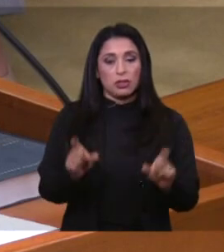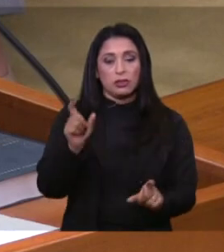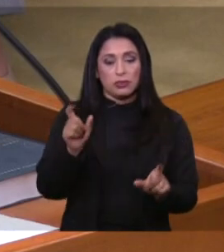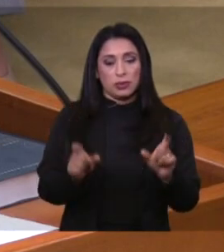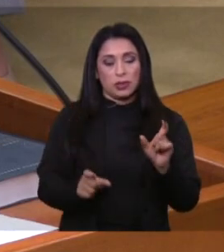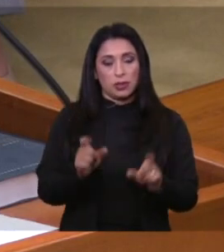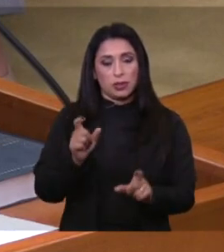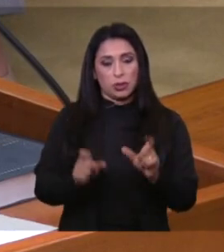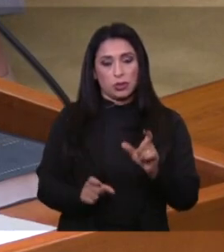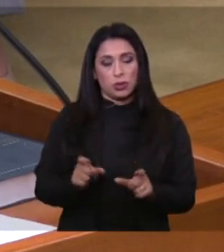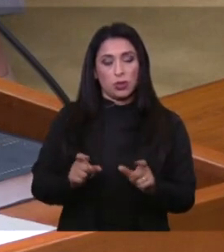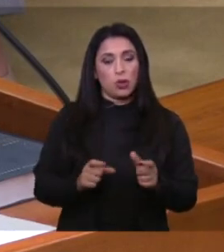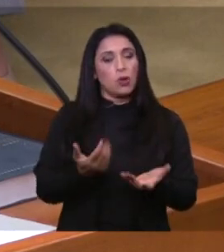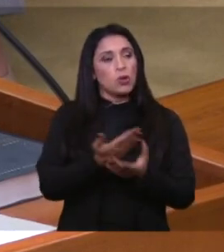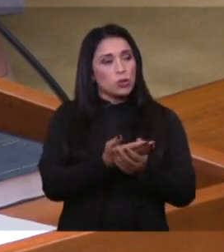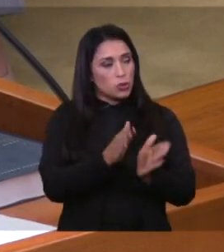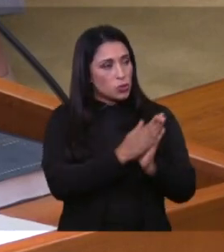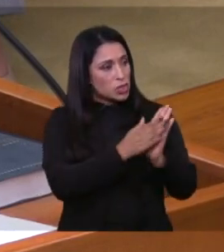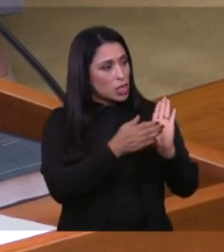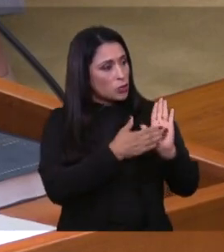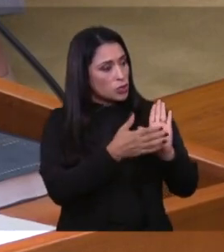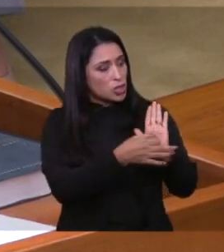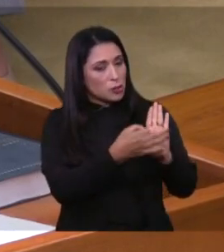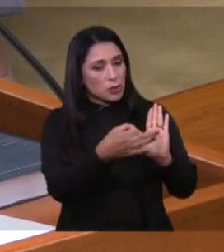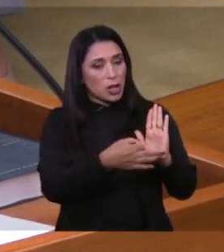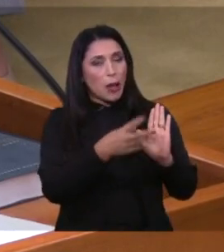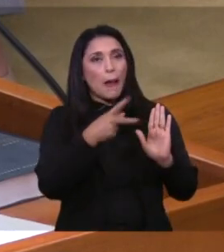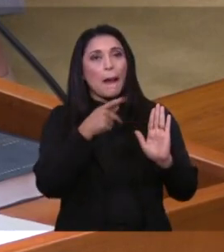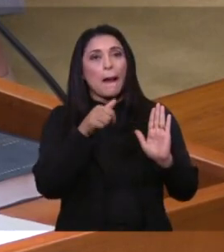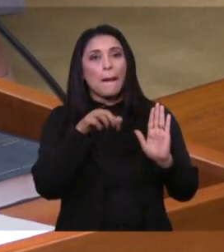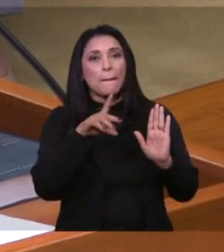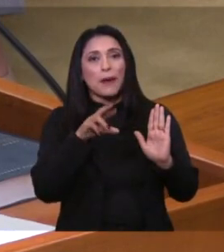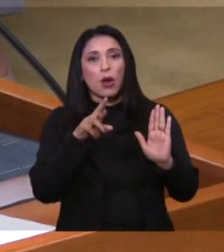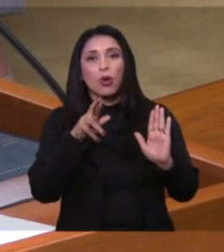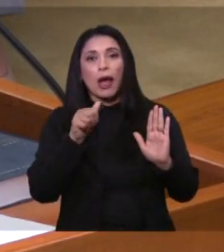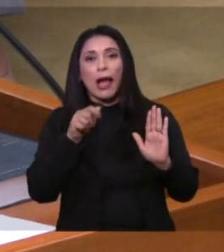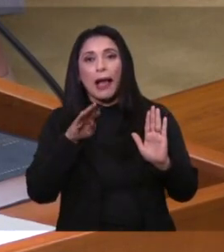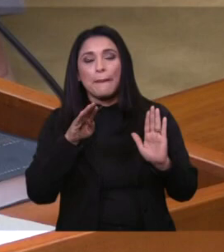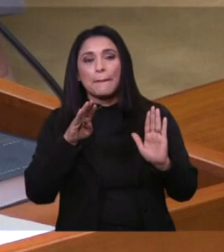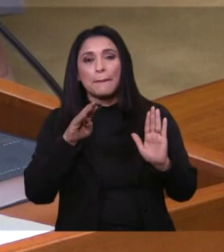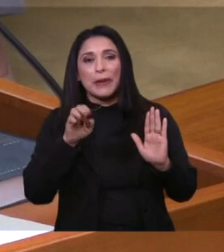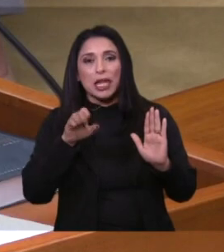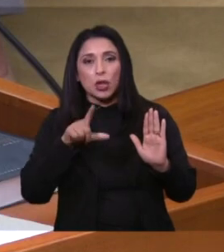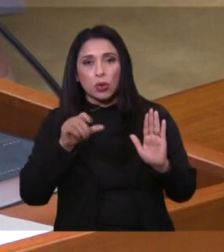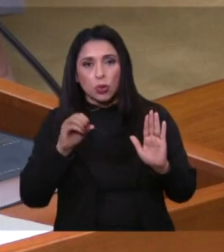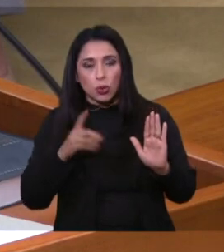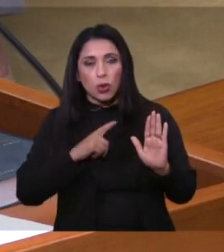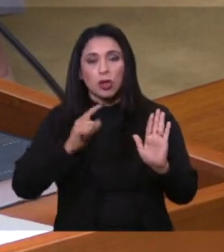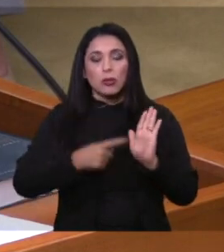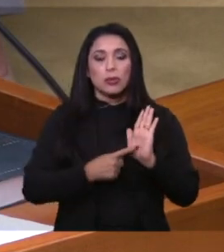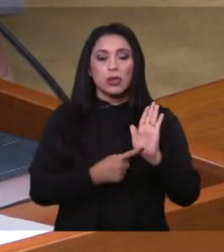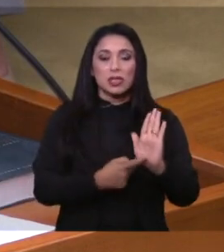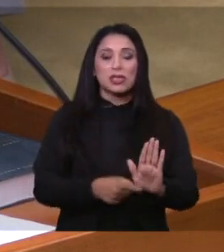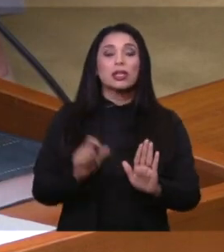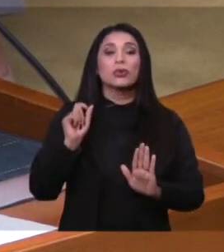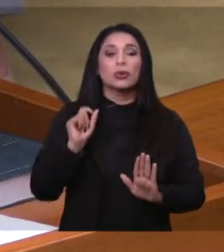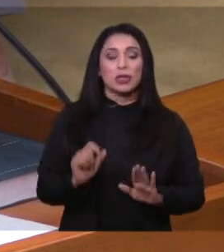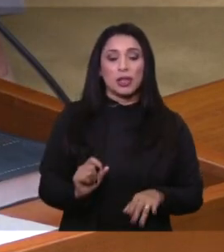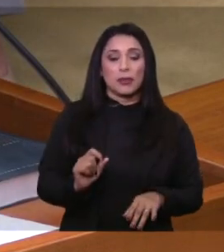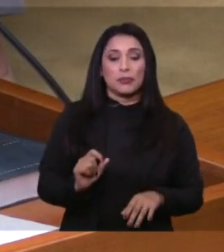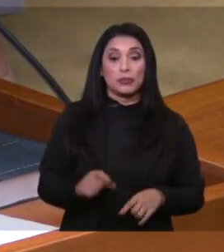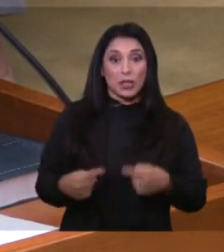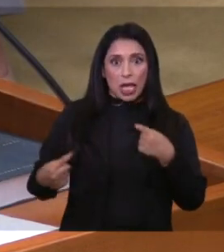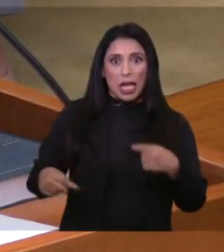pessoas. Há nos autos parecer do economista Paulo Rabelo de Castro, pela Vempes, dizendo que